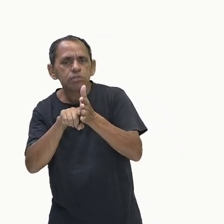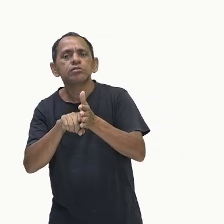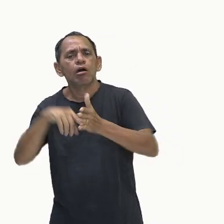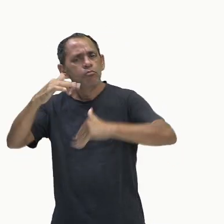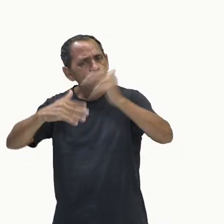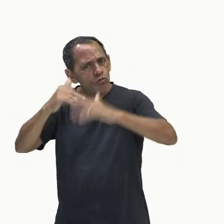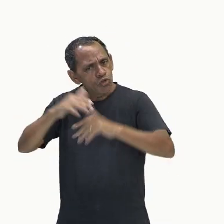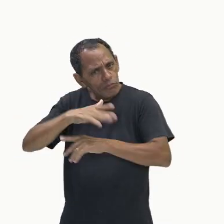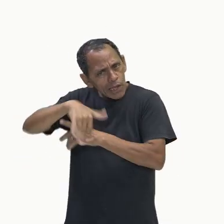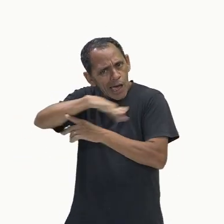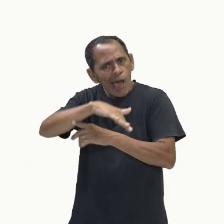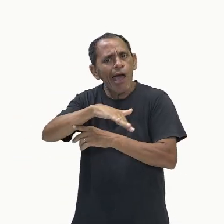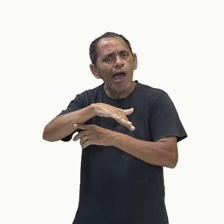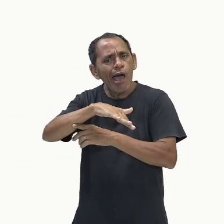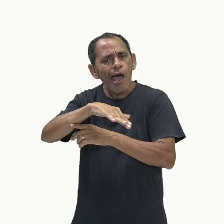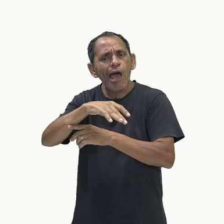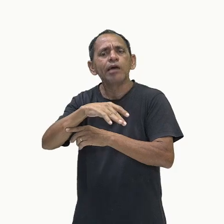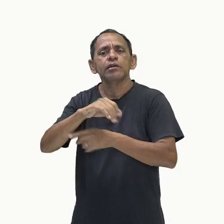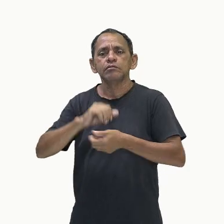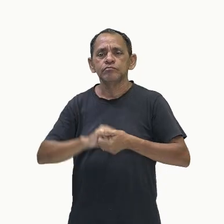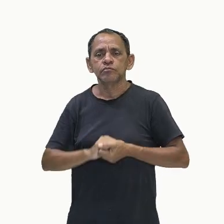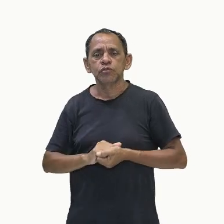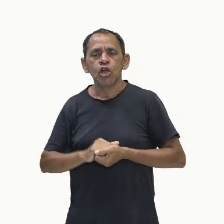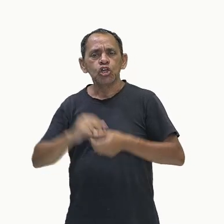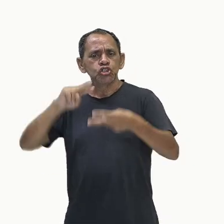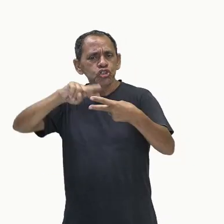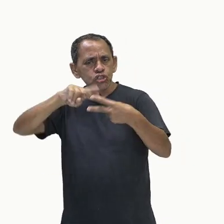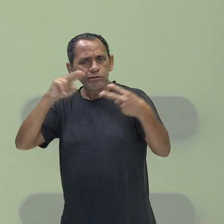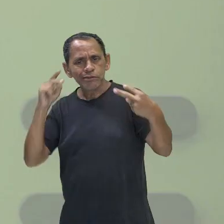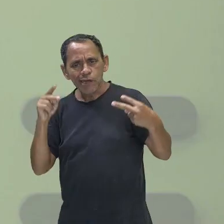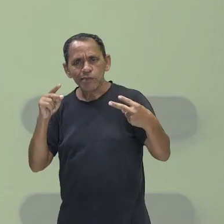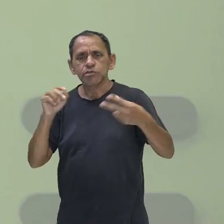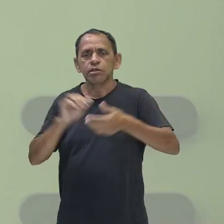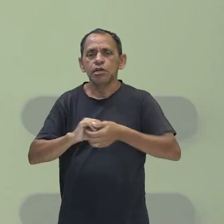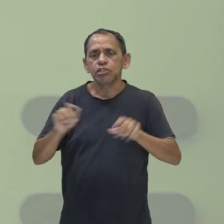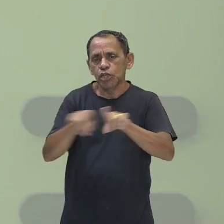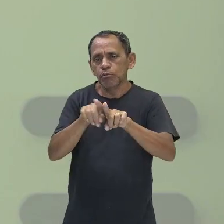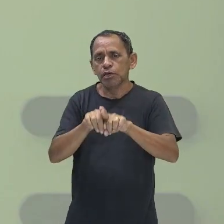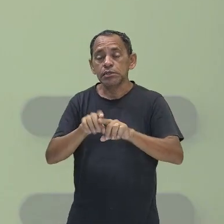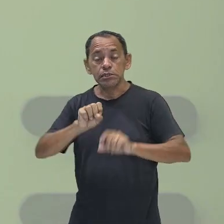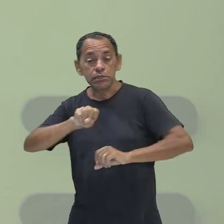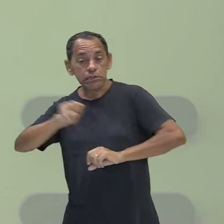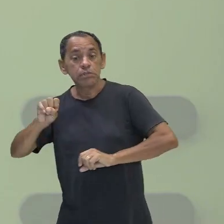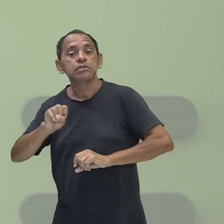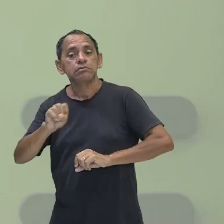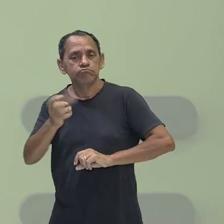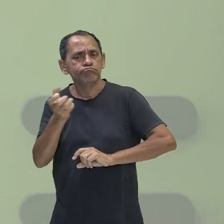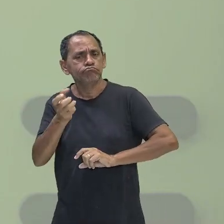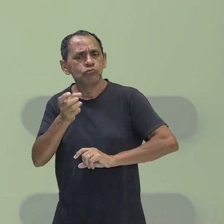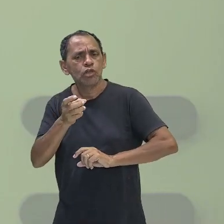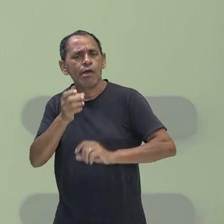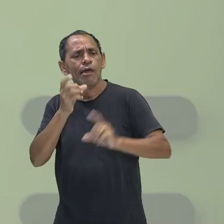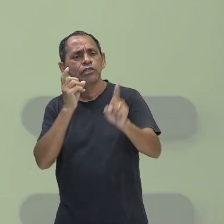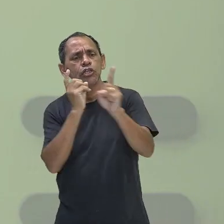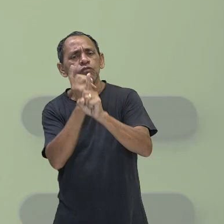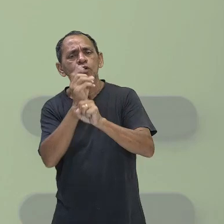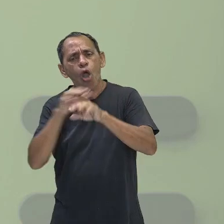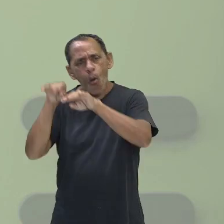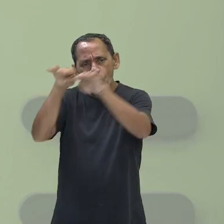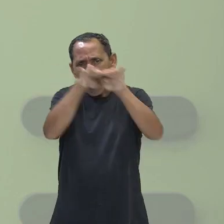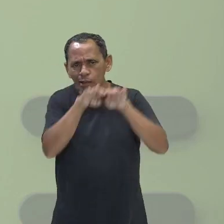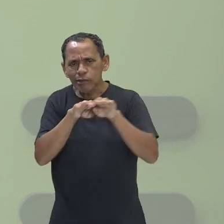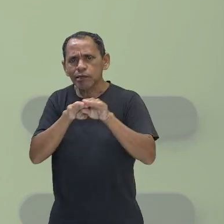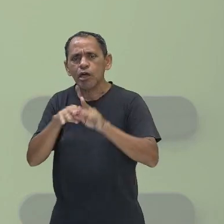profissional dessa área, o geneticista. Se ele quer identificar um determinado padrão que se